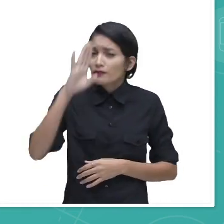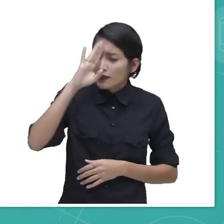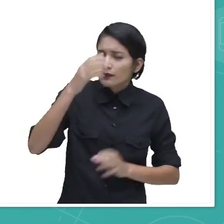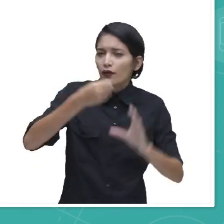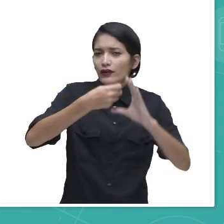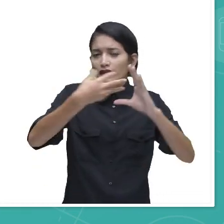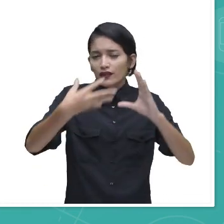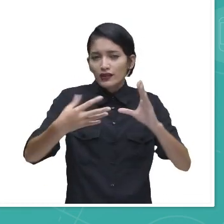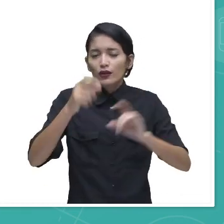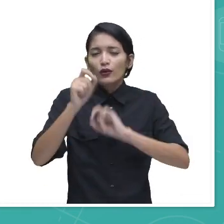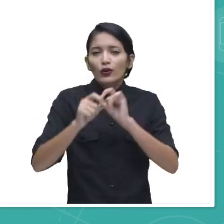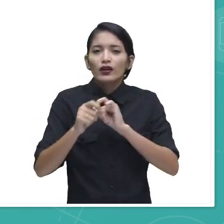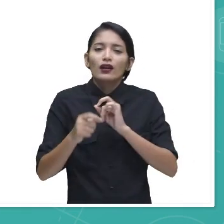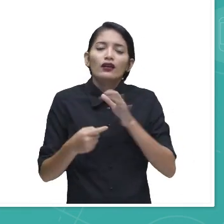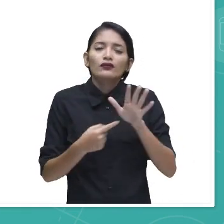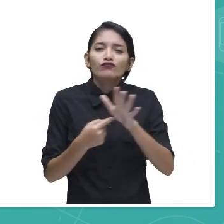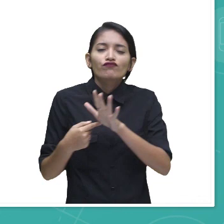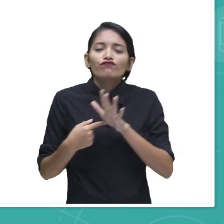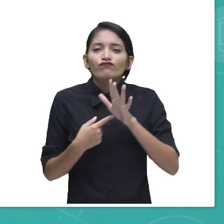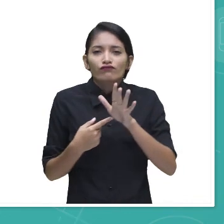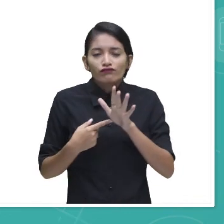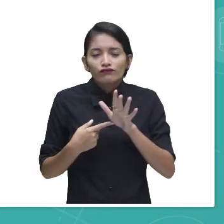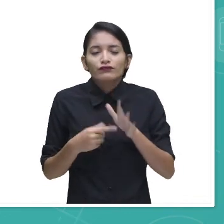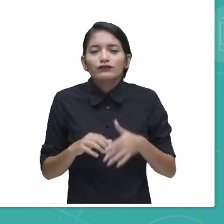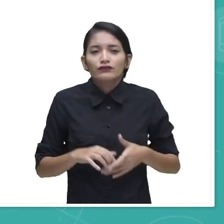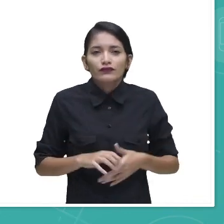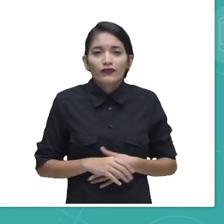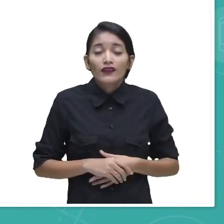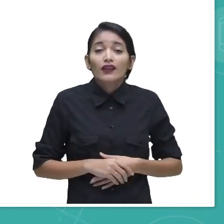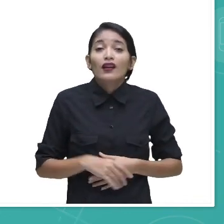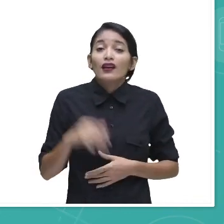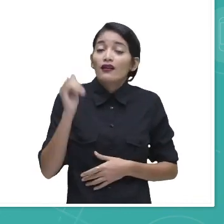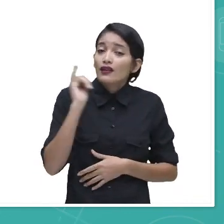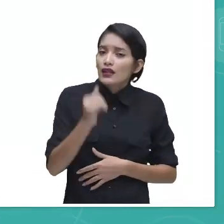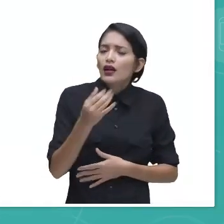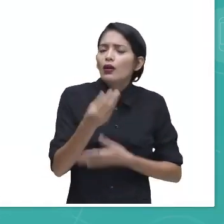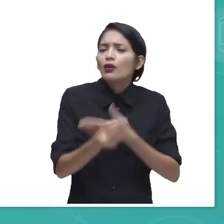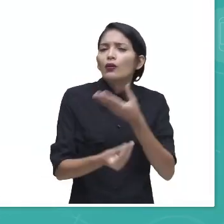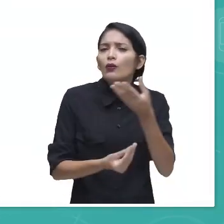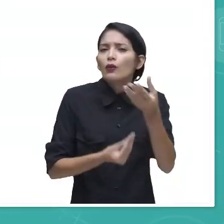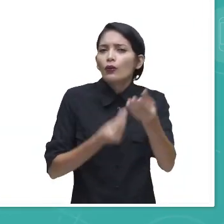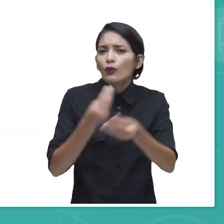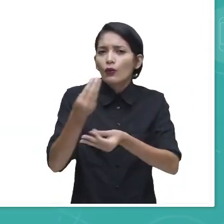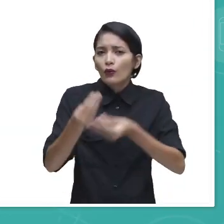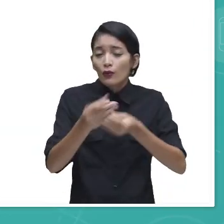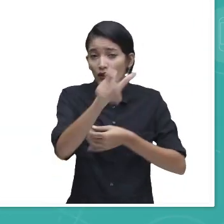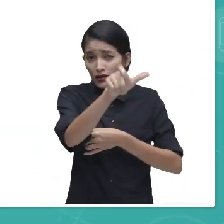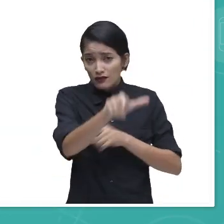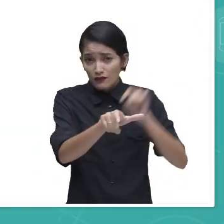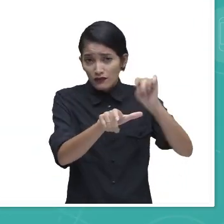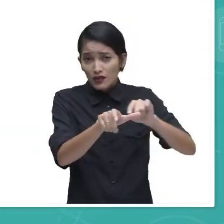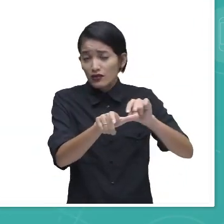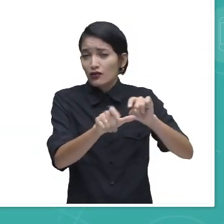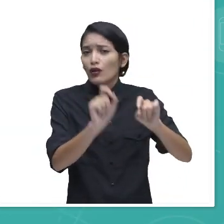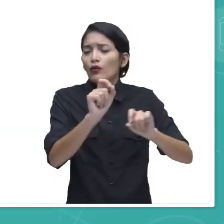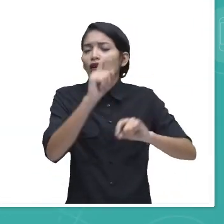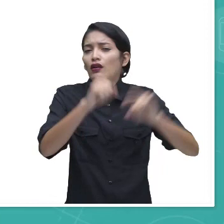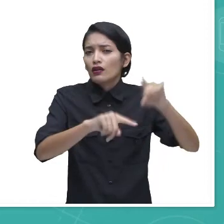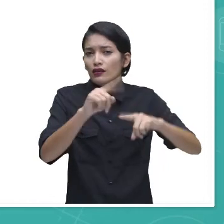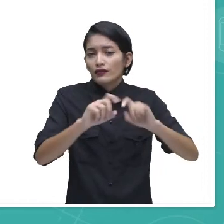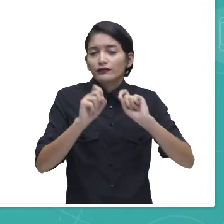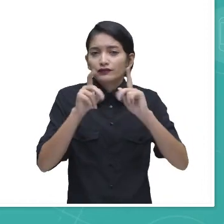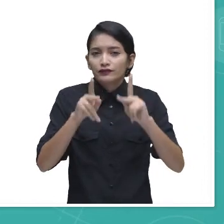textos descritivos. Ele vai descrever, ele vai mostrar, ele vai dizer como é a pessoa, a coisa, o objeto,